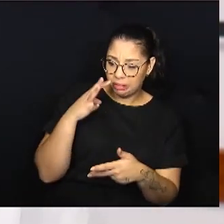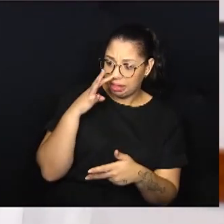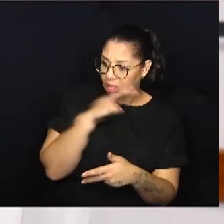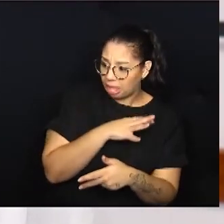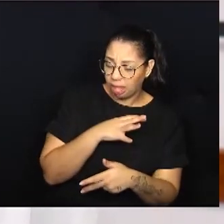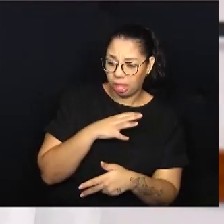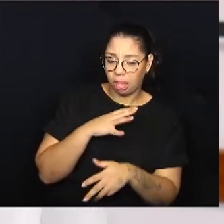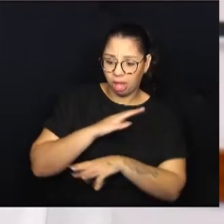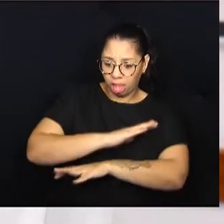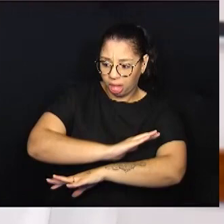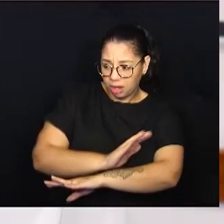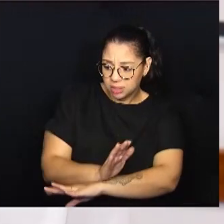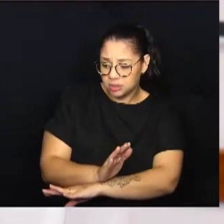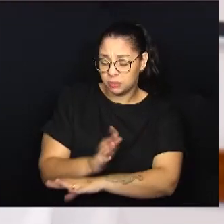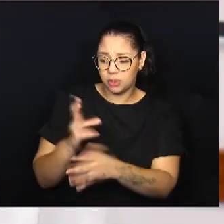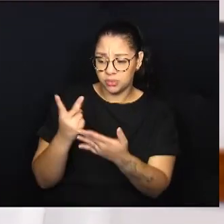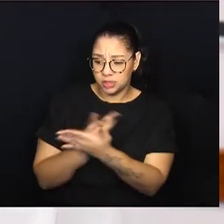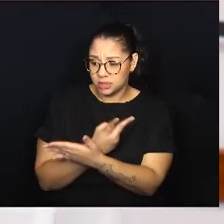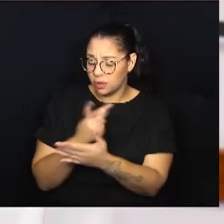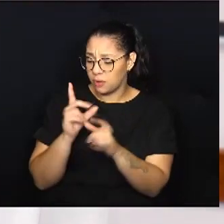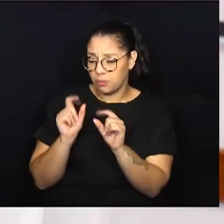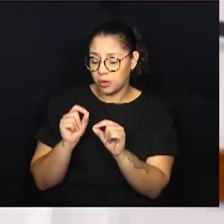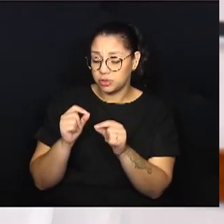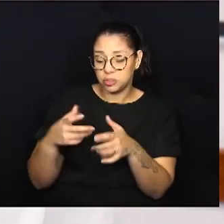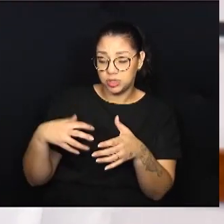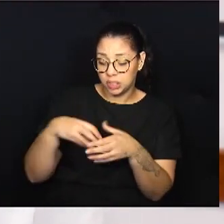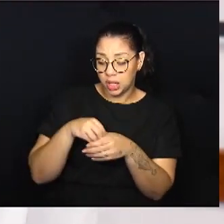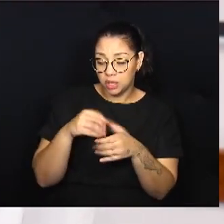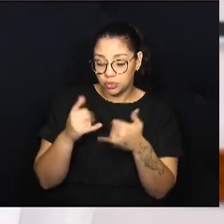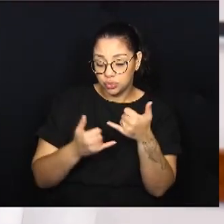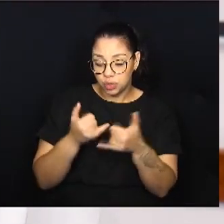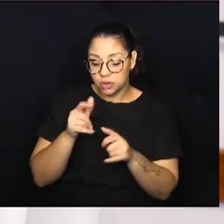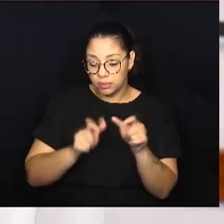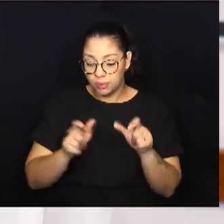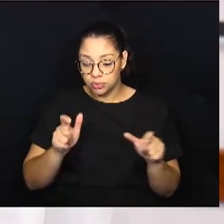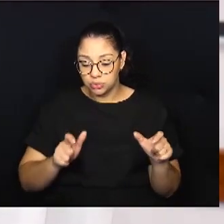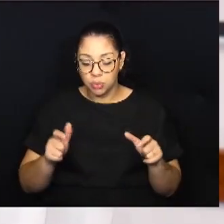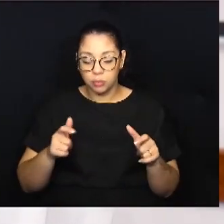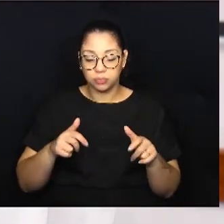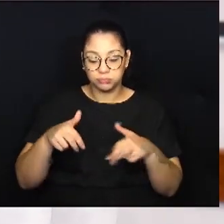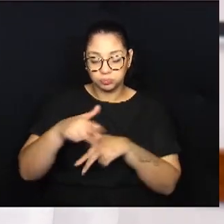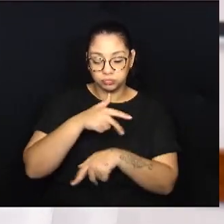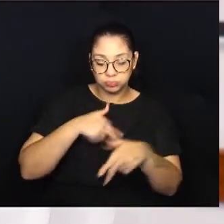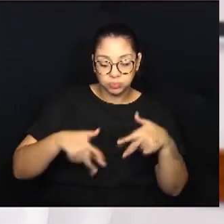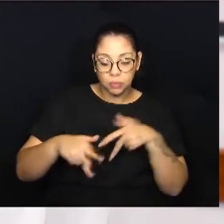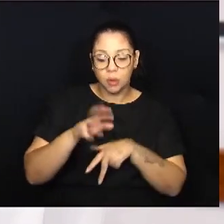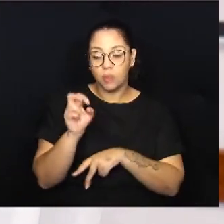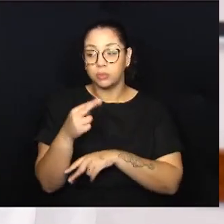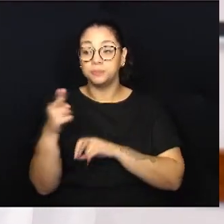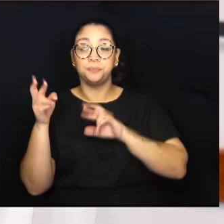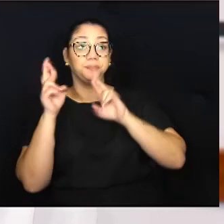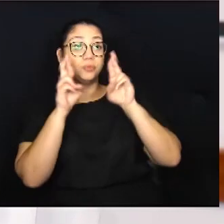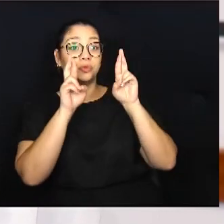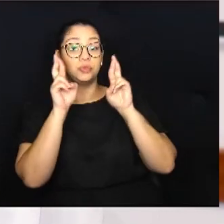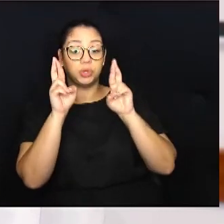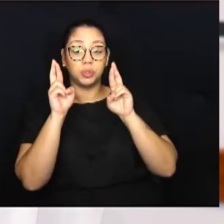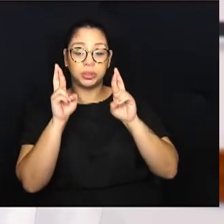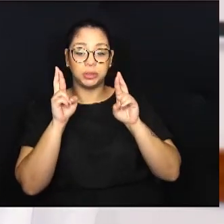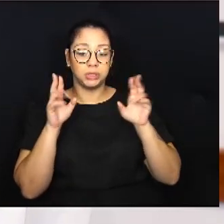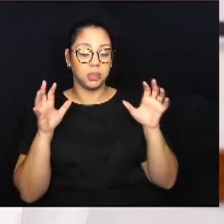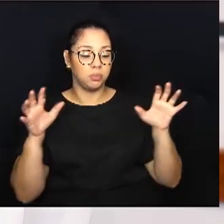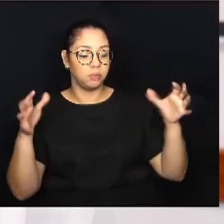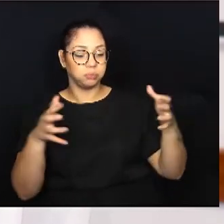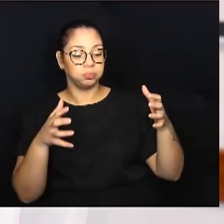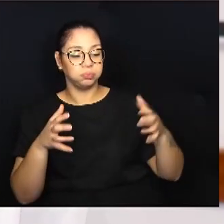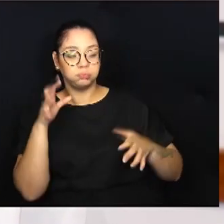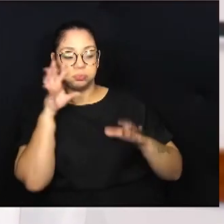sofreram, pode ser entre eles, entre os próprios jogadores, ou no âmbito das torcidas, essa situação